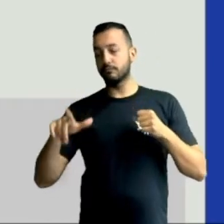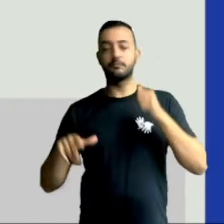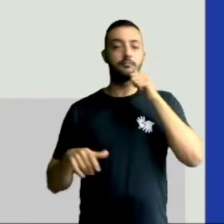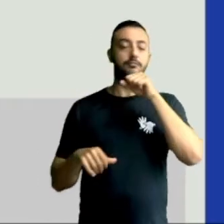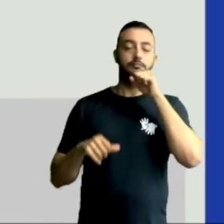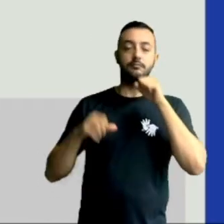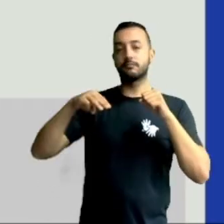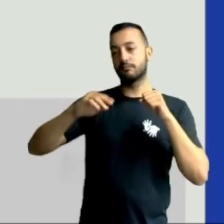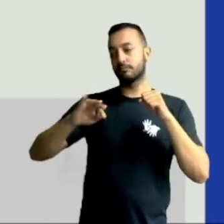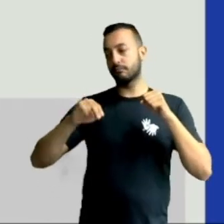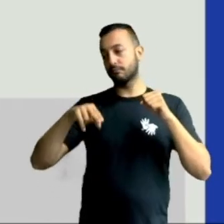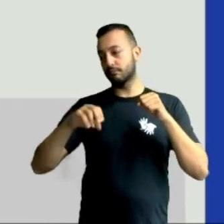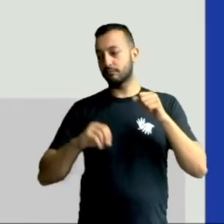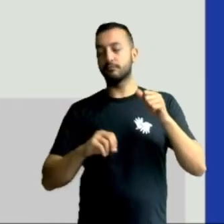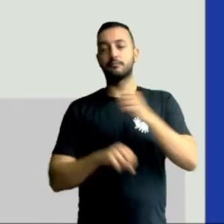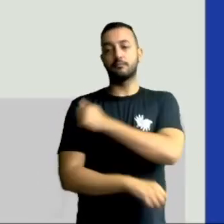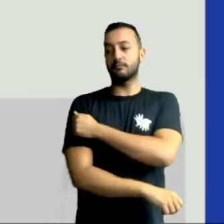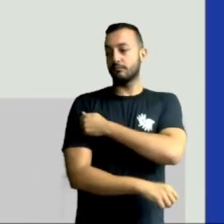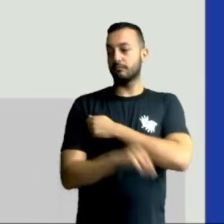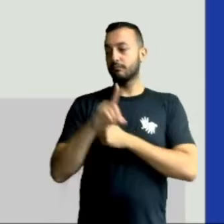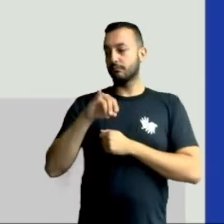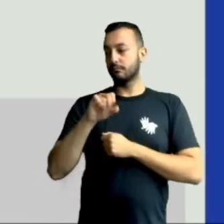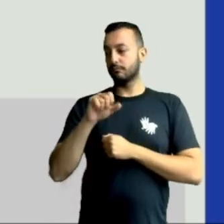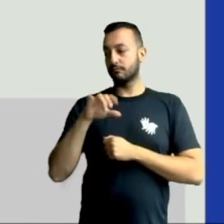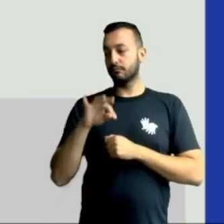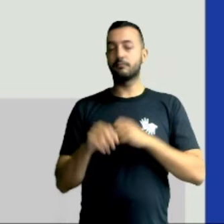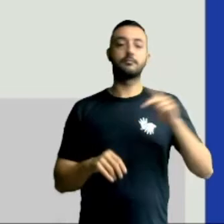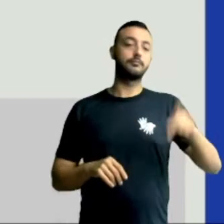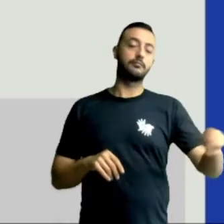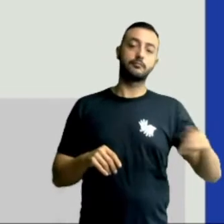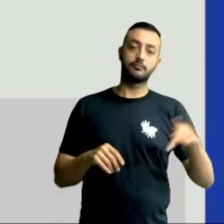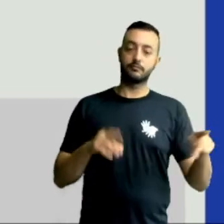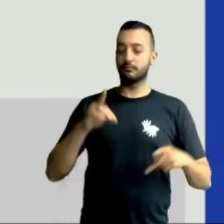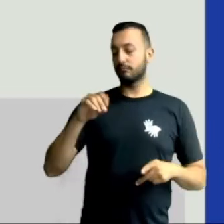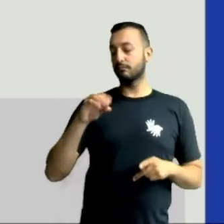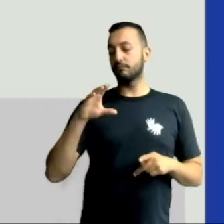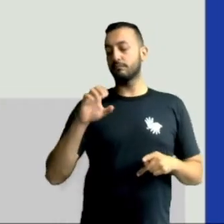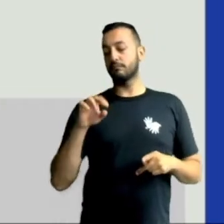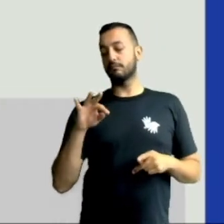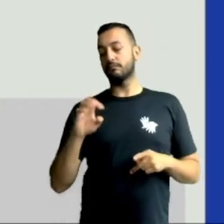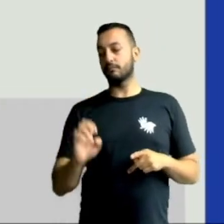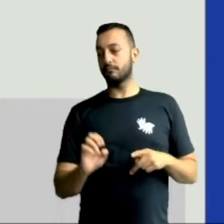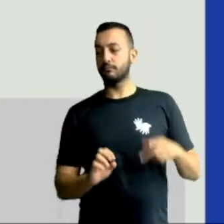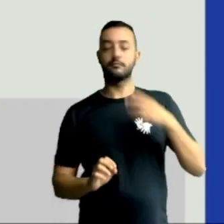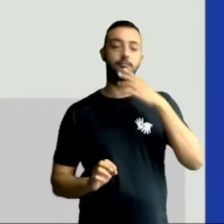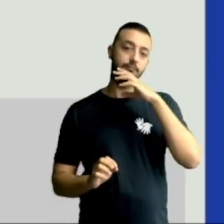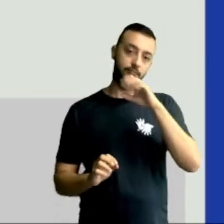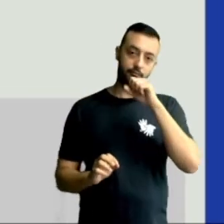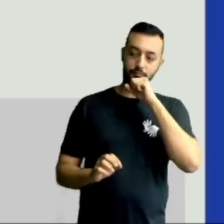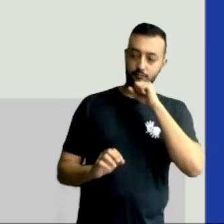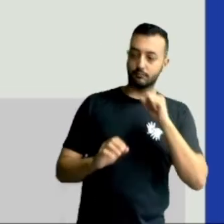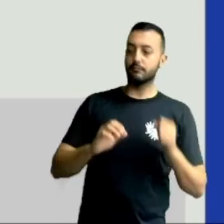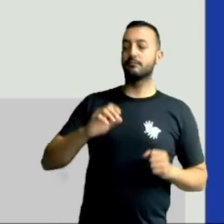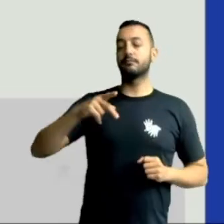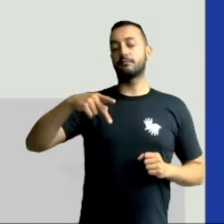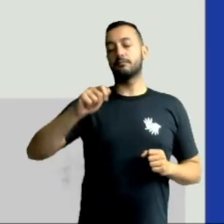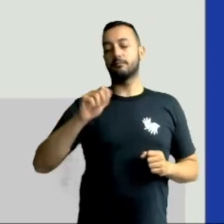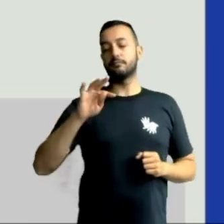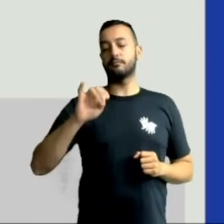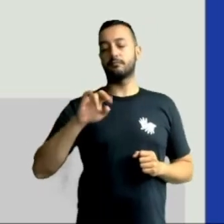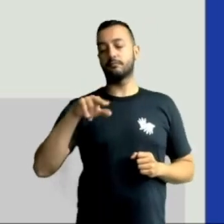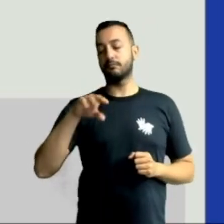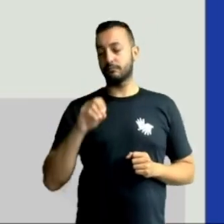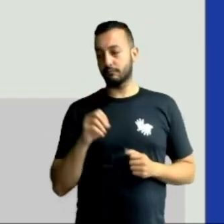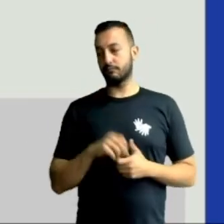mãe, materno, de aluno, discente, de professor, docente, de pai, paterno. E ainda